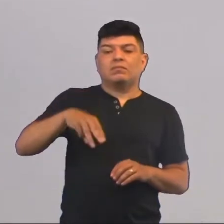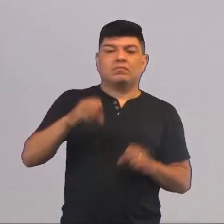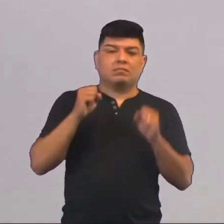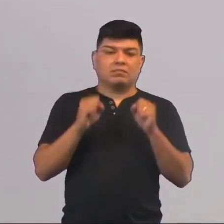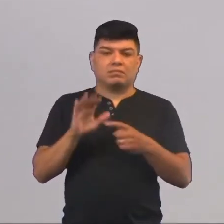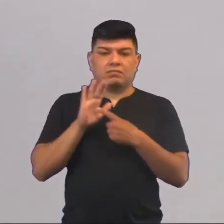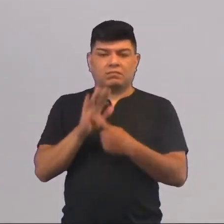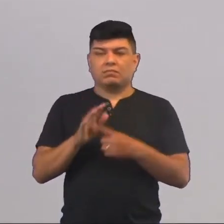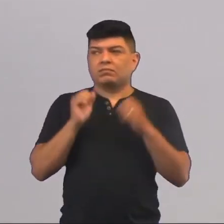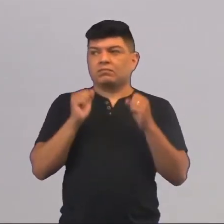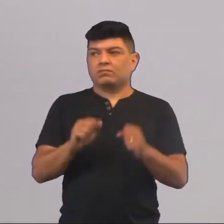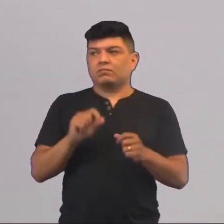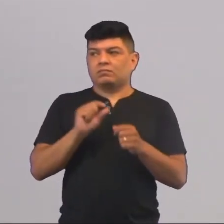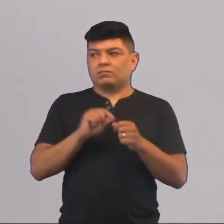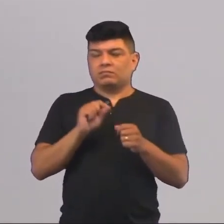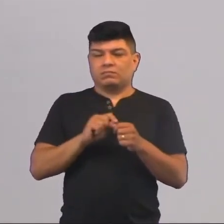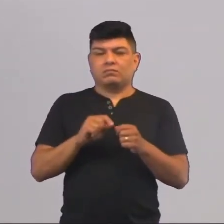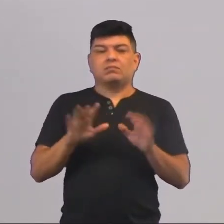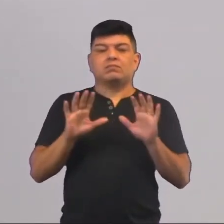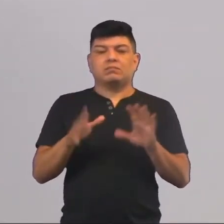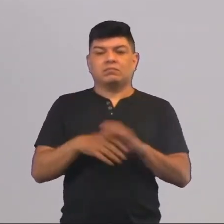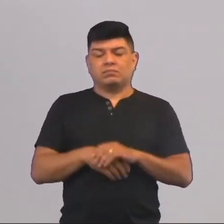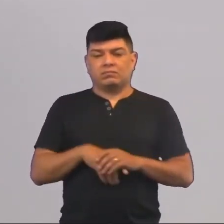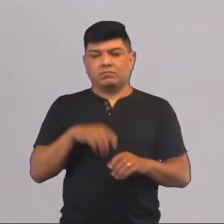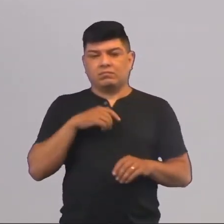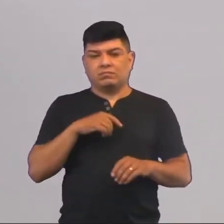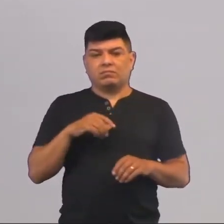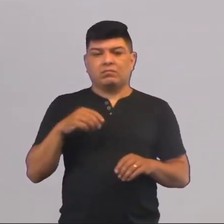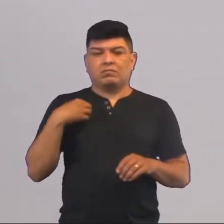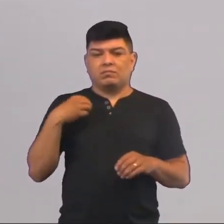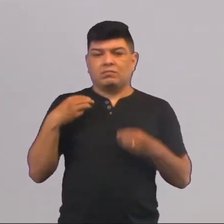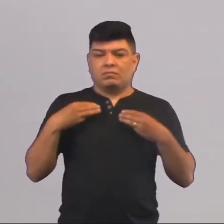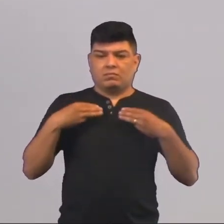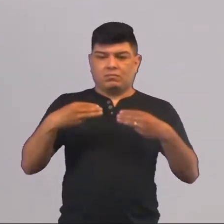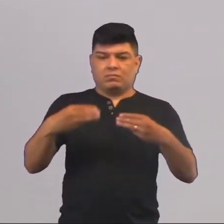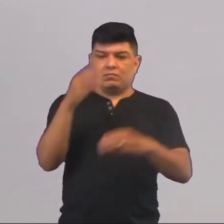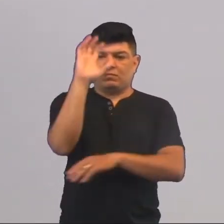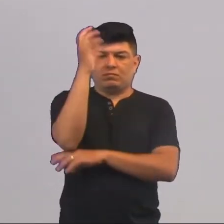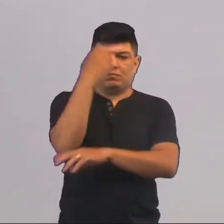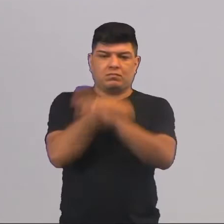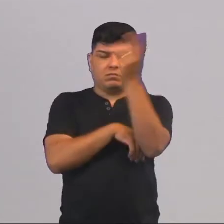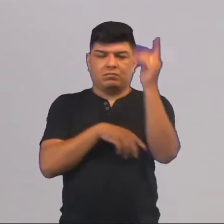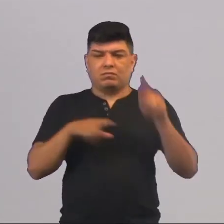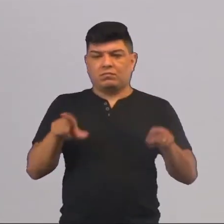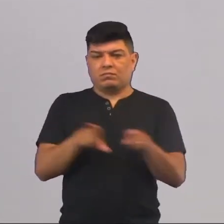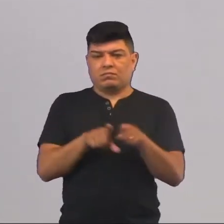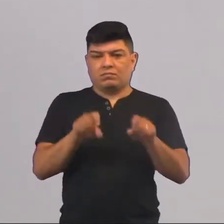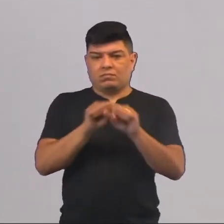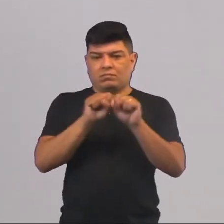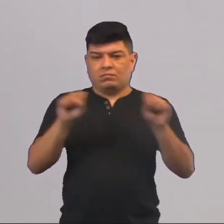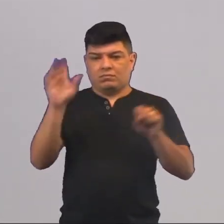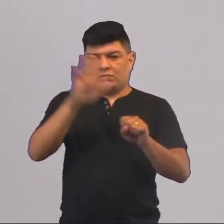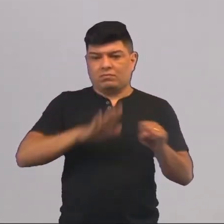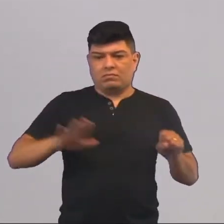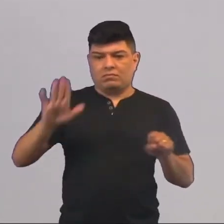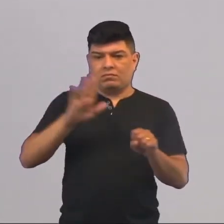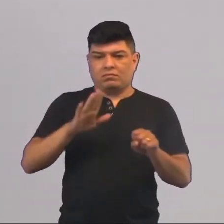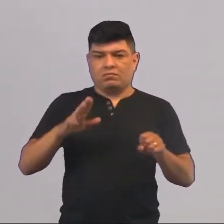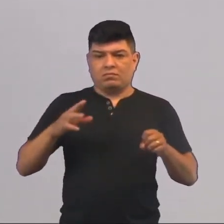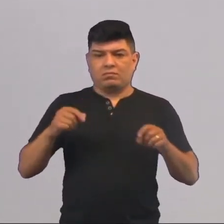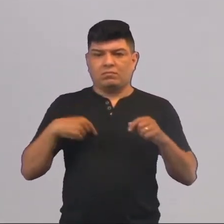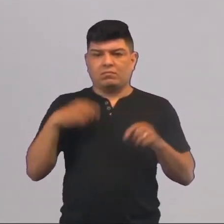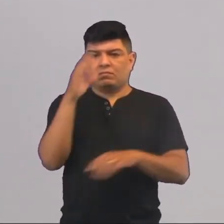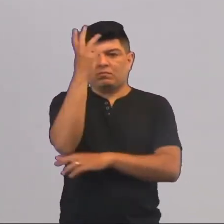pode citar que vai estar fazendo esse papel? Nós temos o Ministério do Meio Ambiente, tem também o Sistema Nacional do Meio